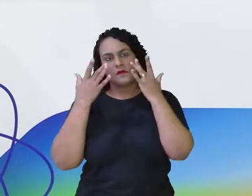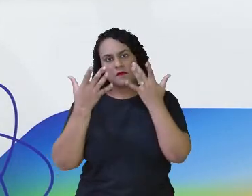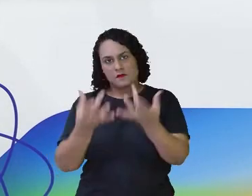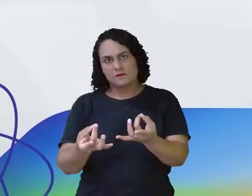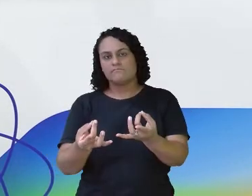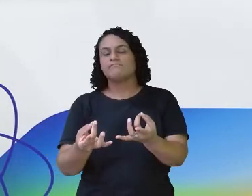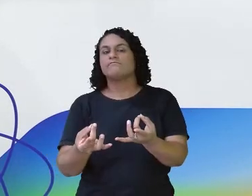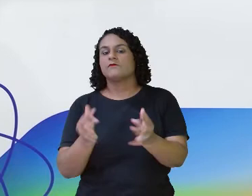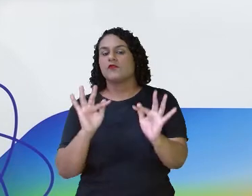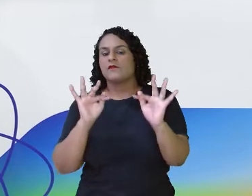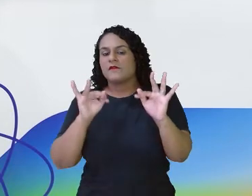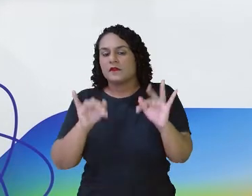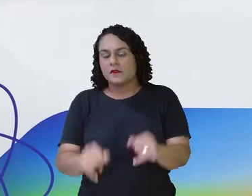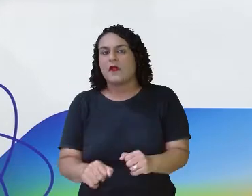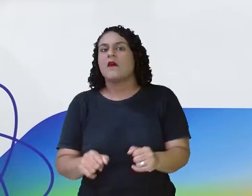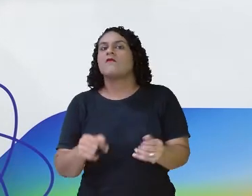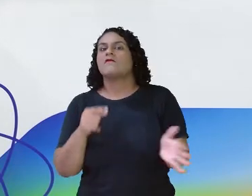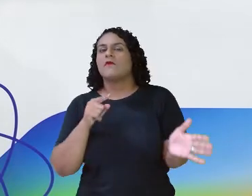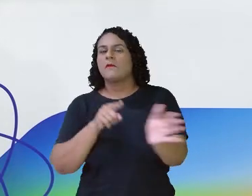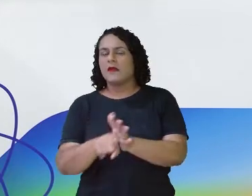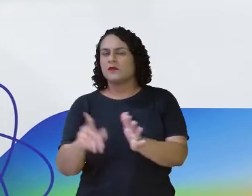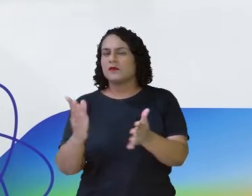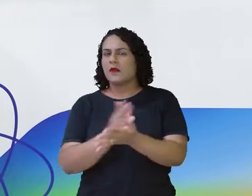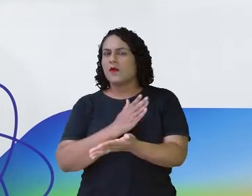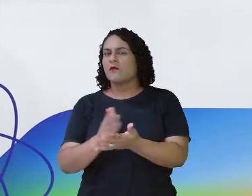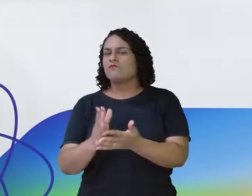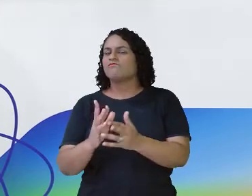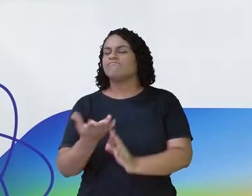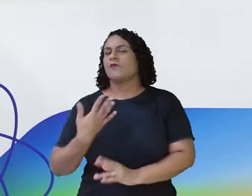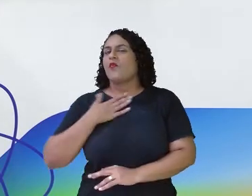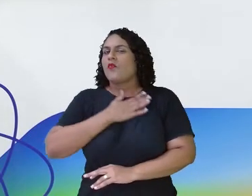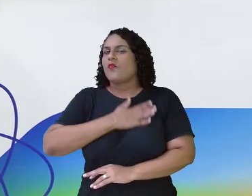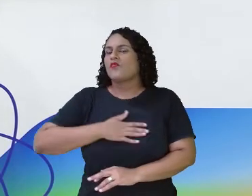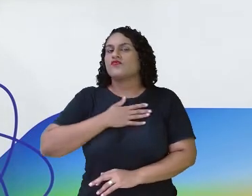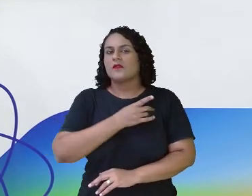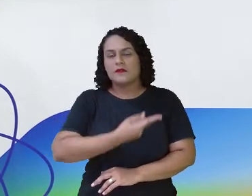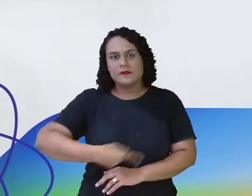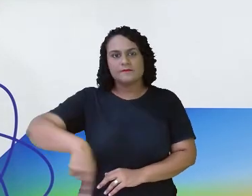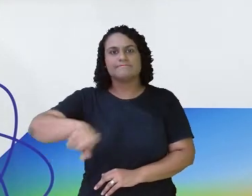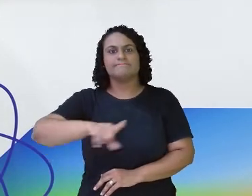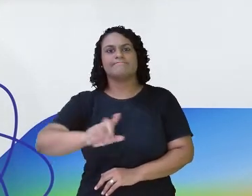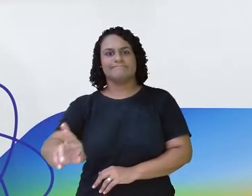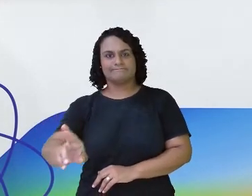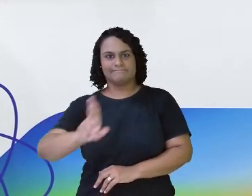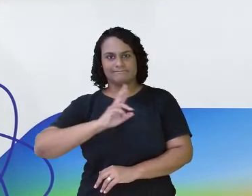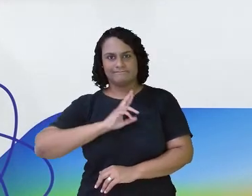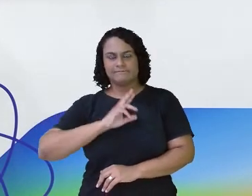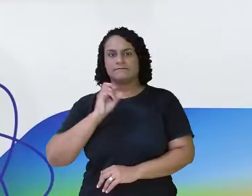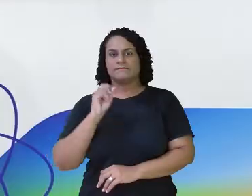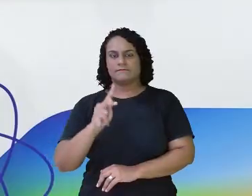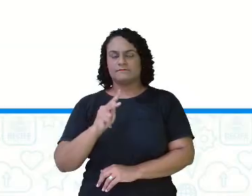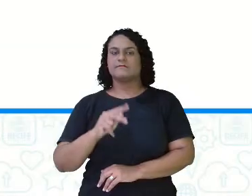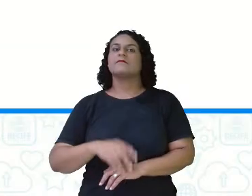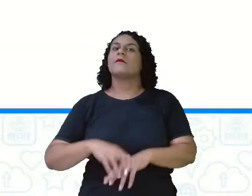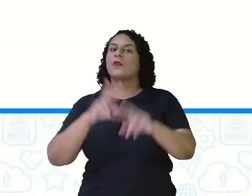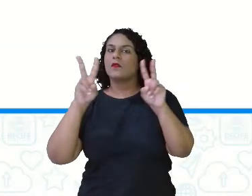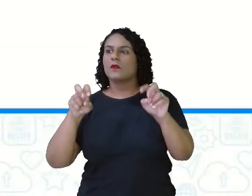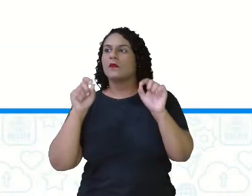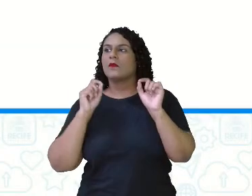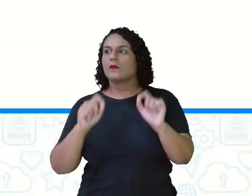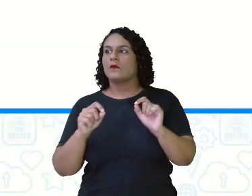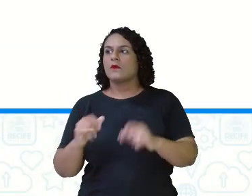término eu vou fazer algumas perguntas e gostaria demais que vocês respondessem. O título é